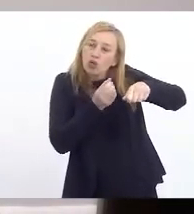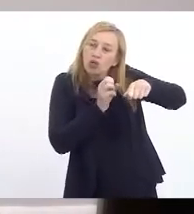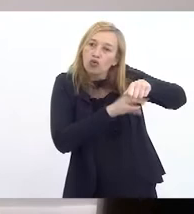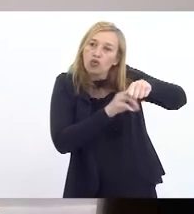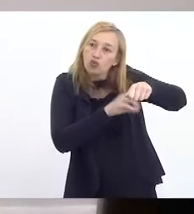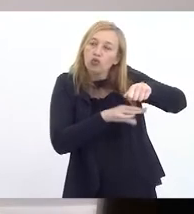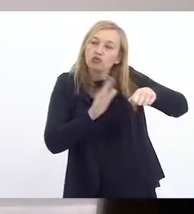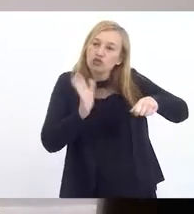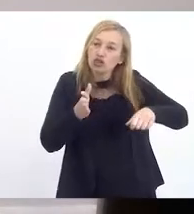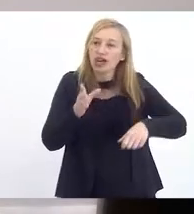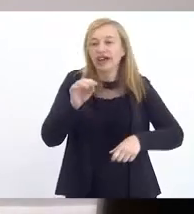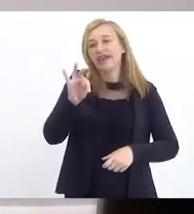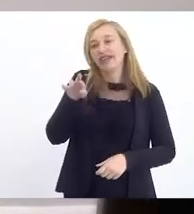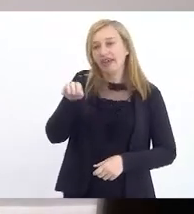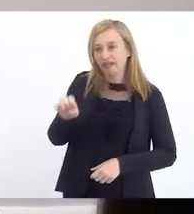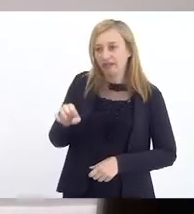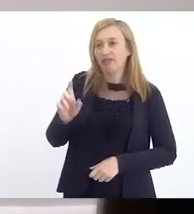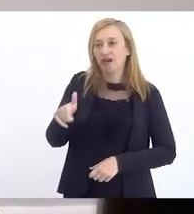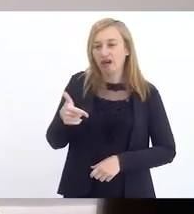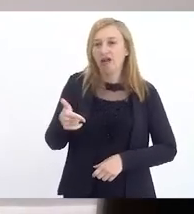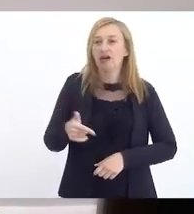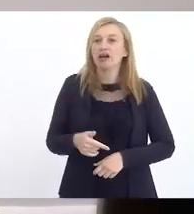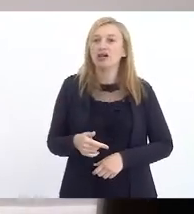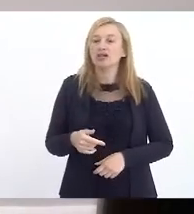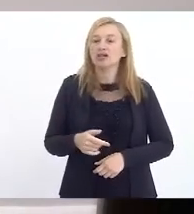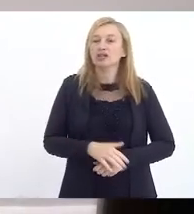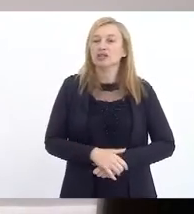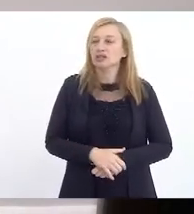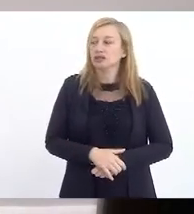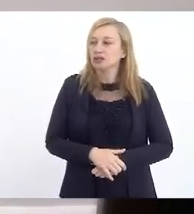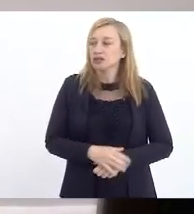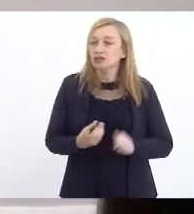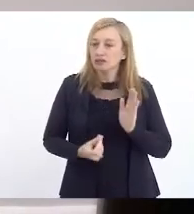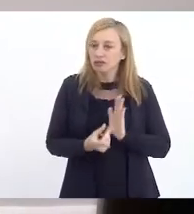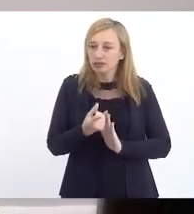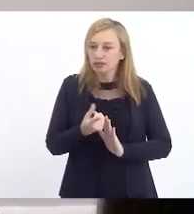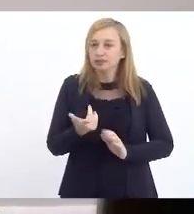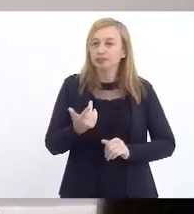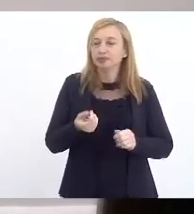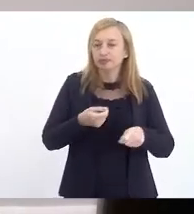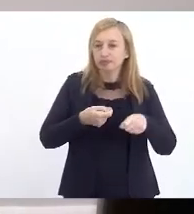já inerte, né, como fonte de financiamento.